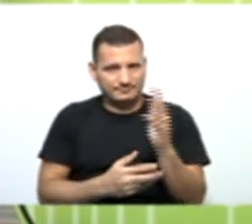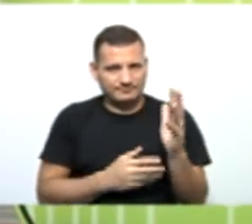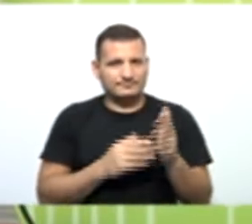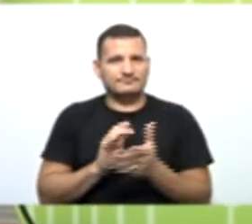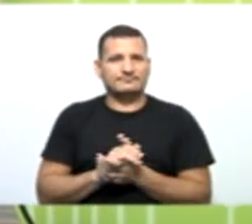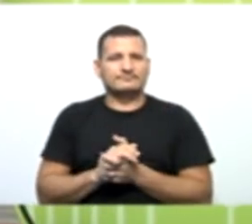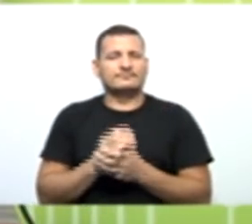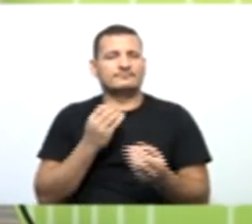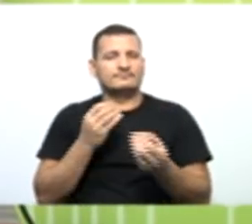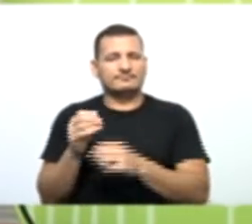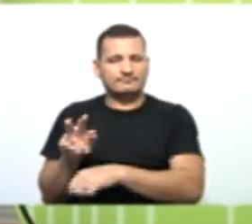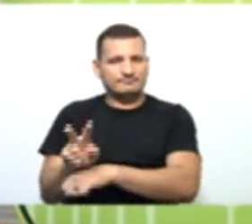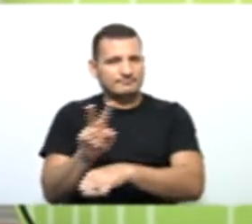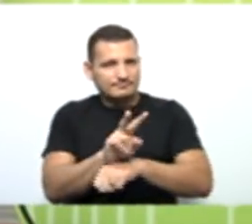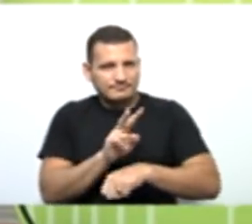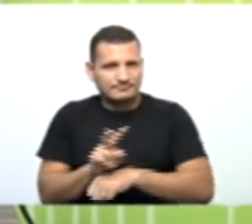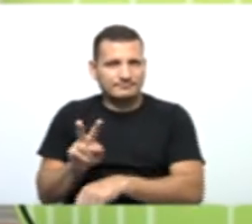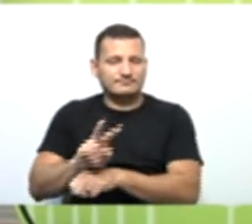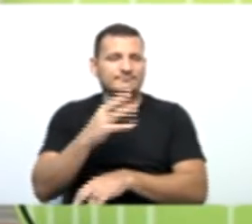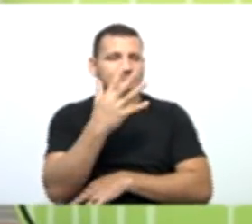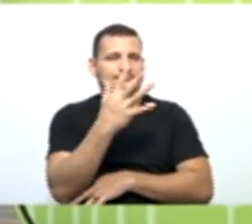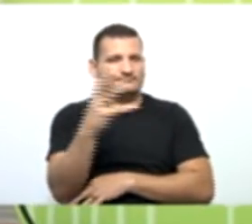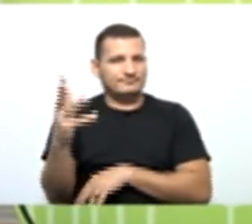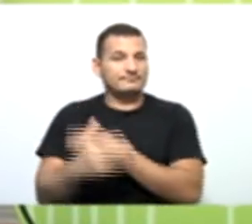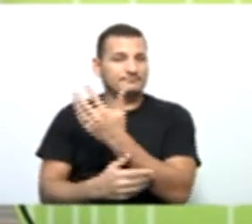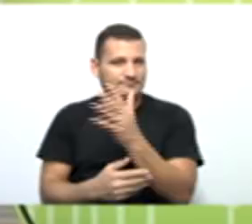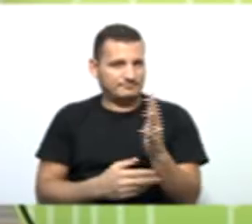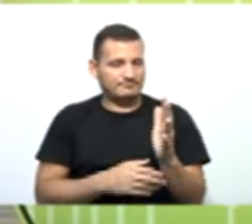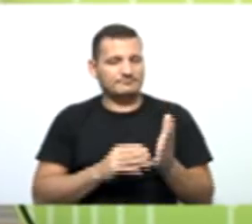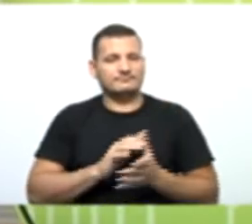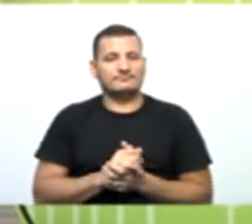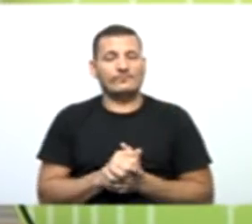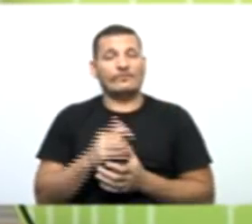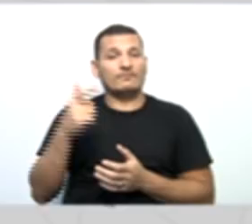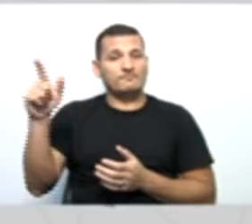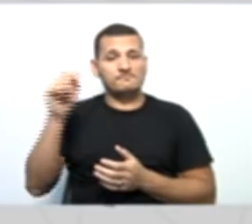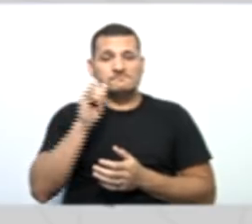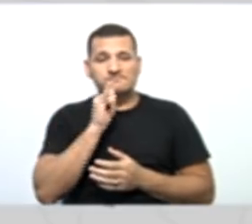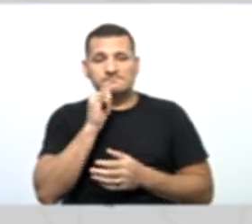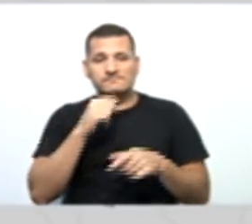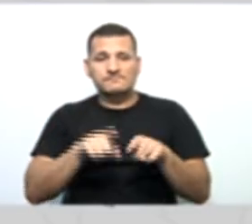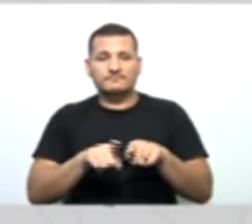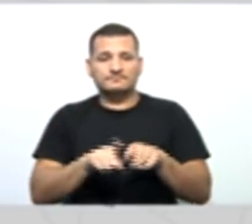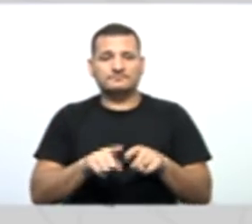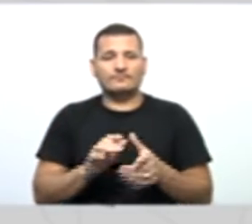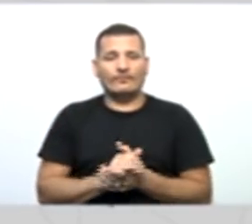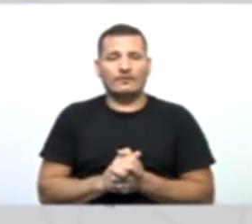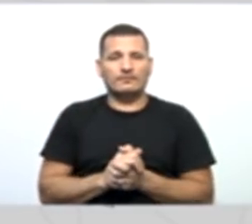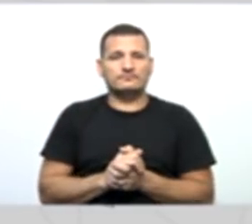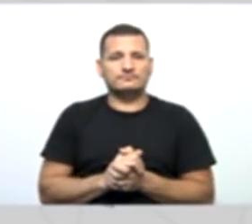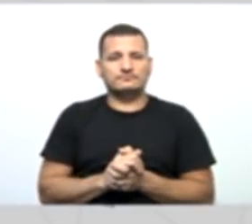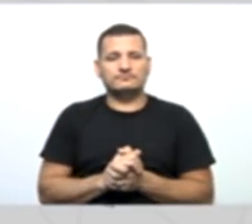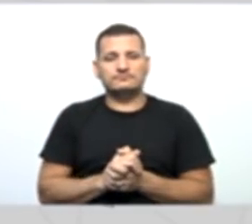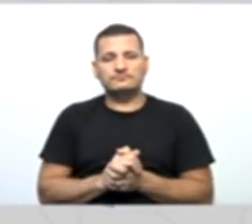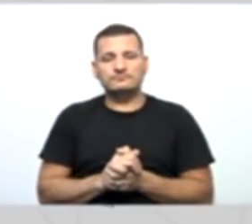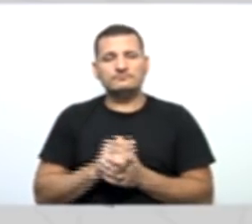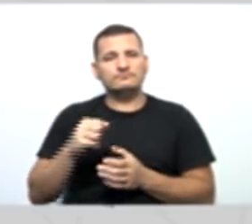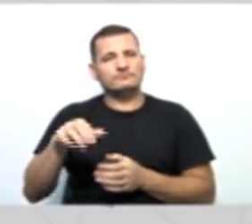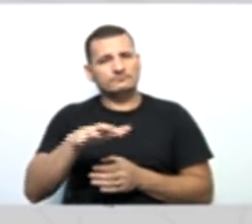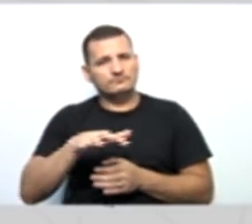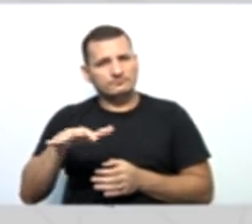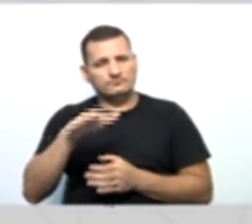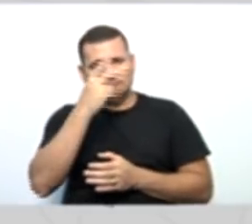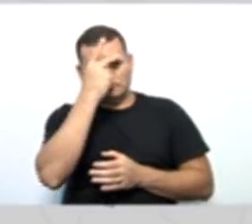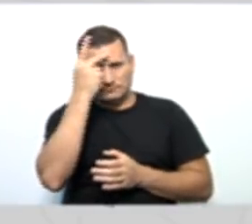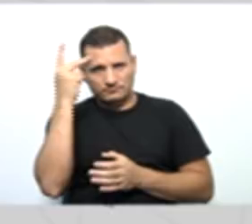meio ambiente, não é? Cuidar da natureza e assim vai. Outra situação, meio ambiente, logística e pessoas. Então vamos